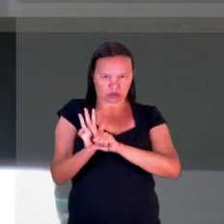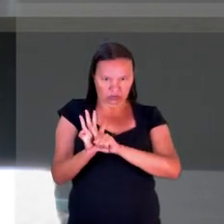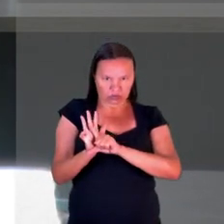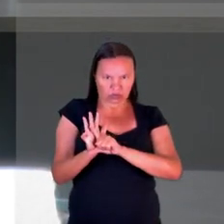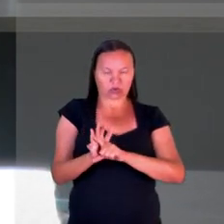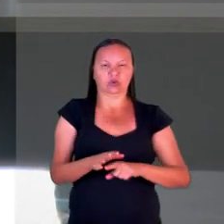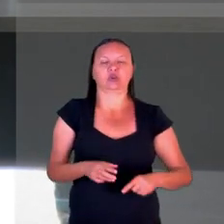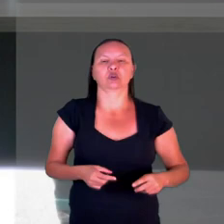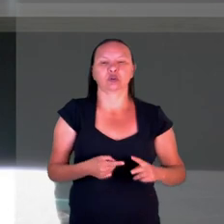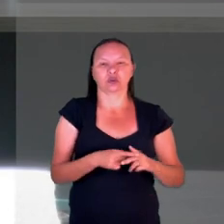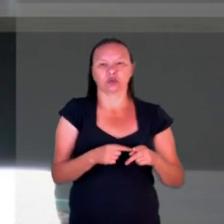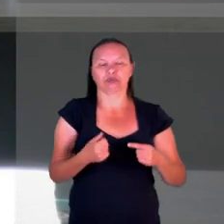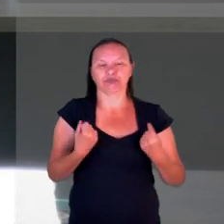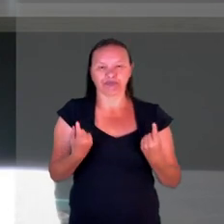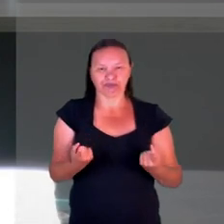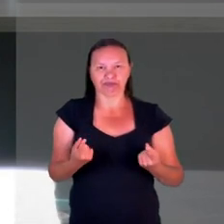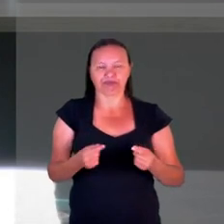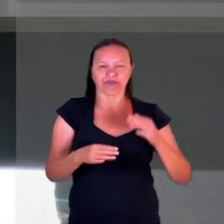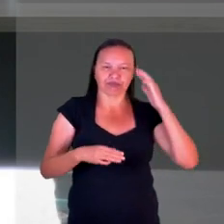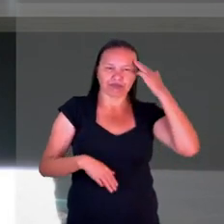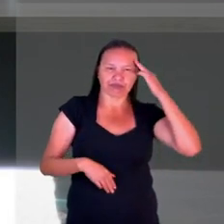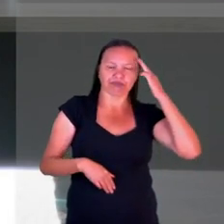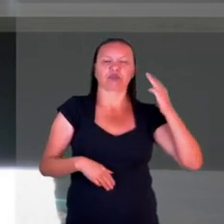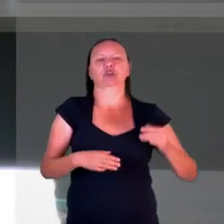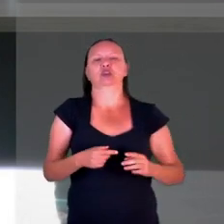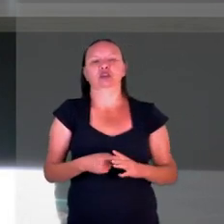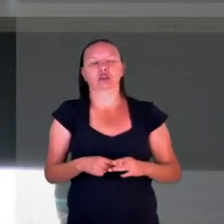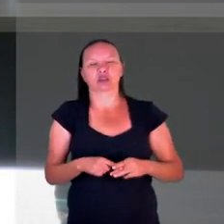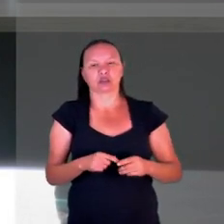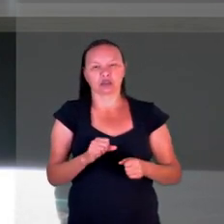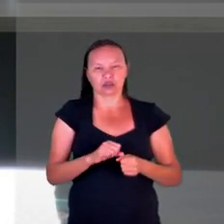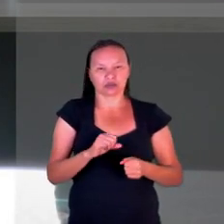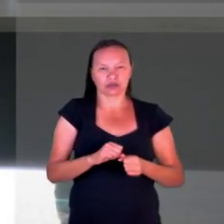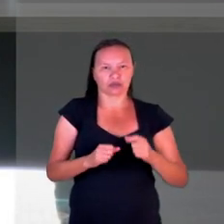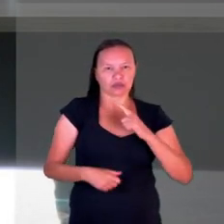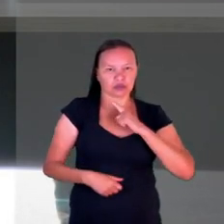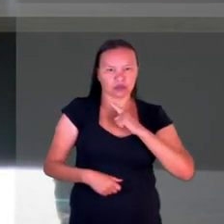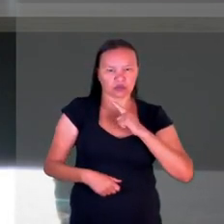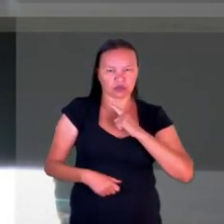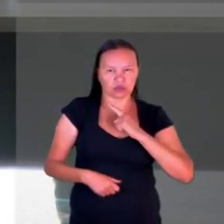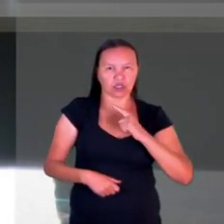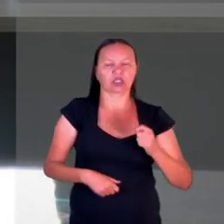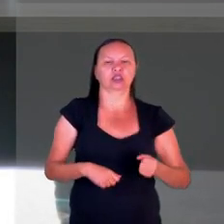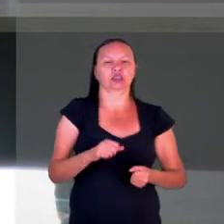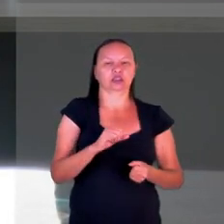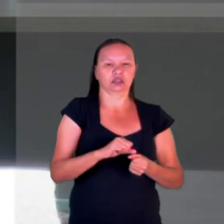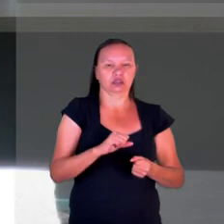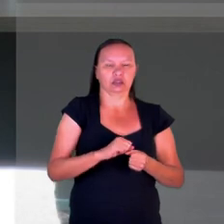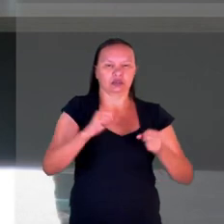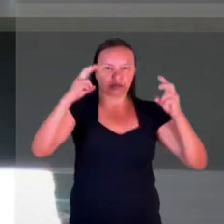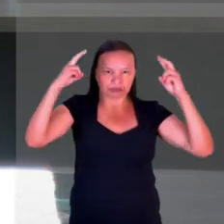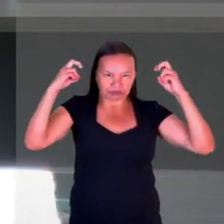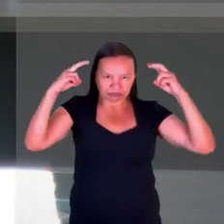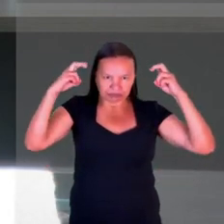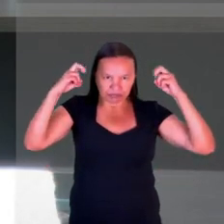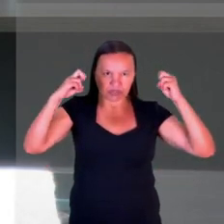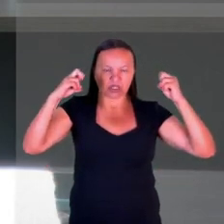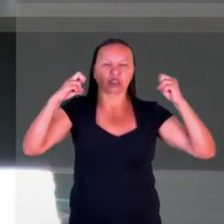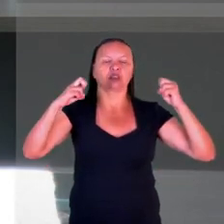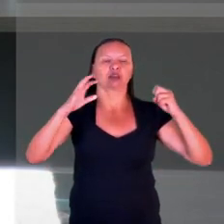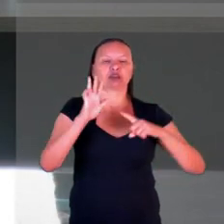humanos isso tem como consequência que existem obrigações estatais do